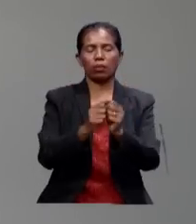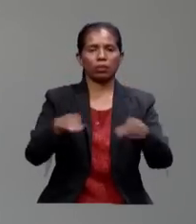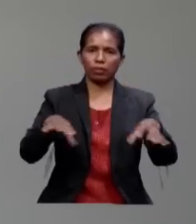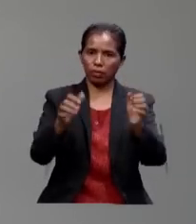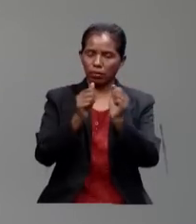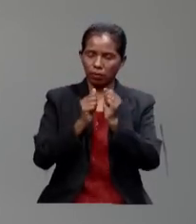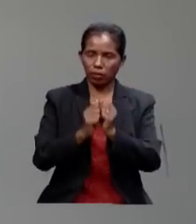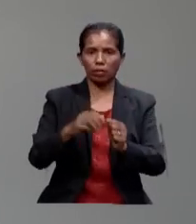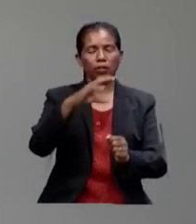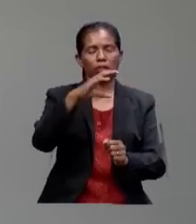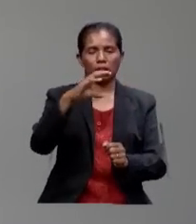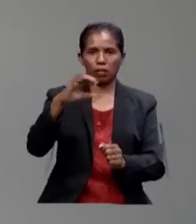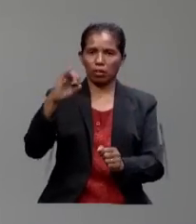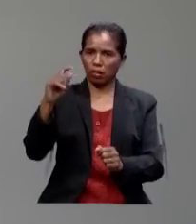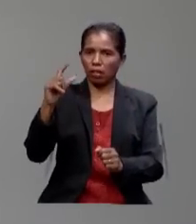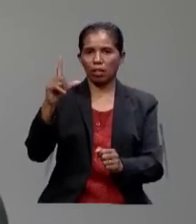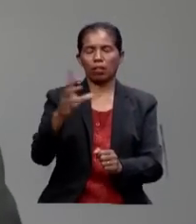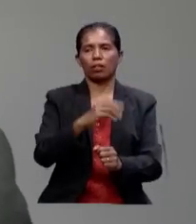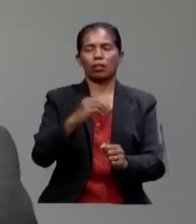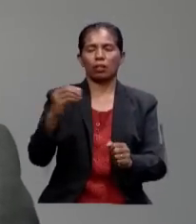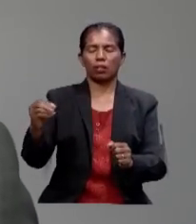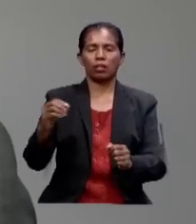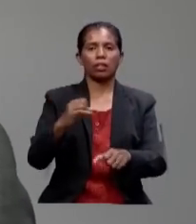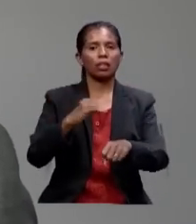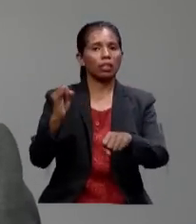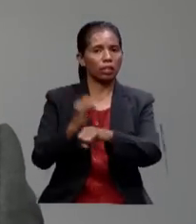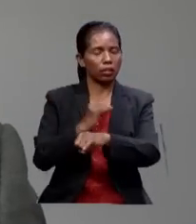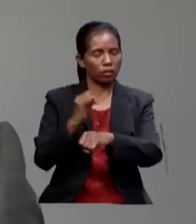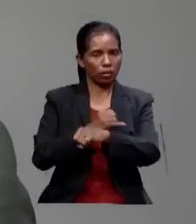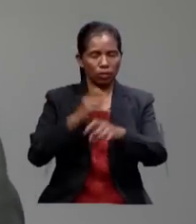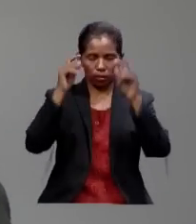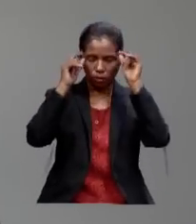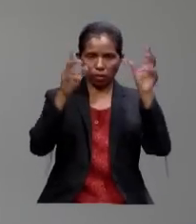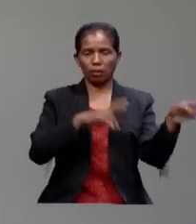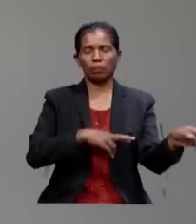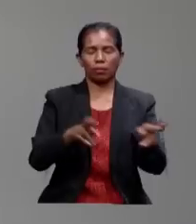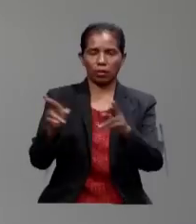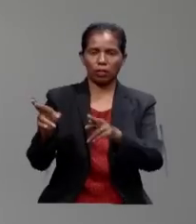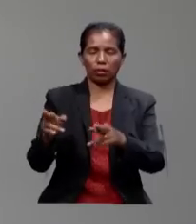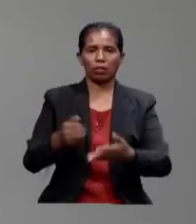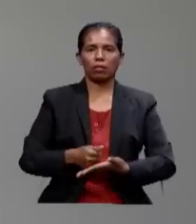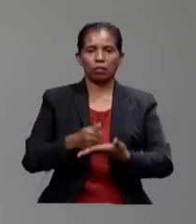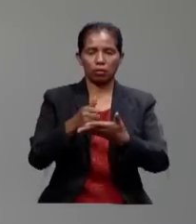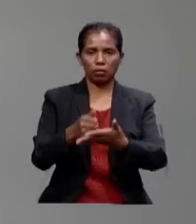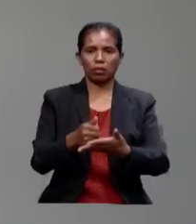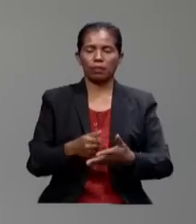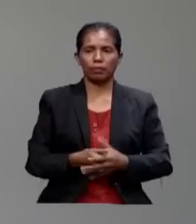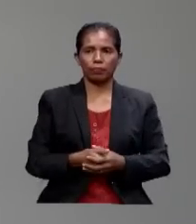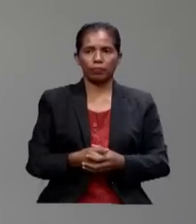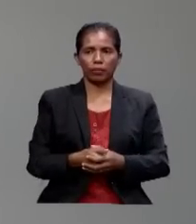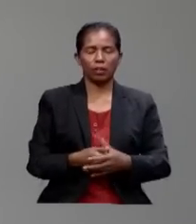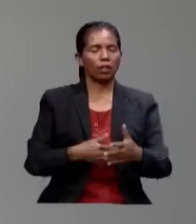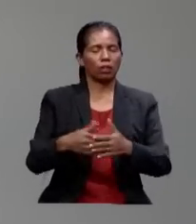com a Câmara de Comércio e Câmara de Comércio, indústria Timor-Leste, pronto, ato facilita